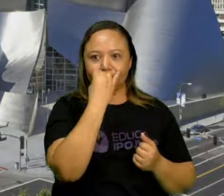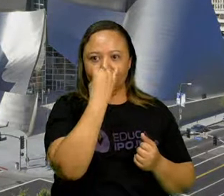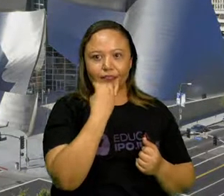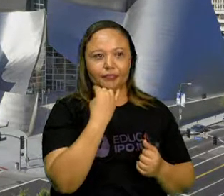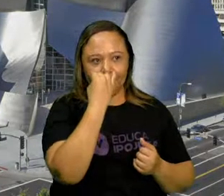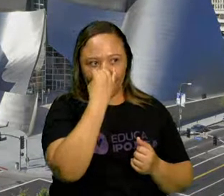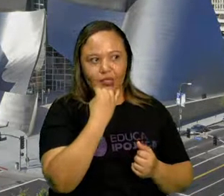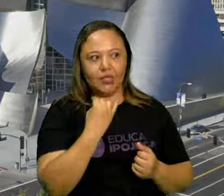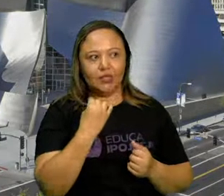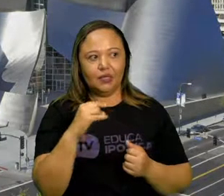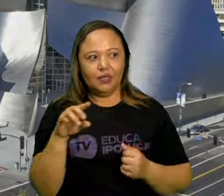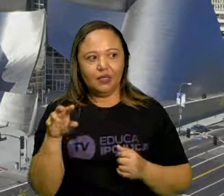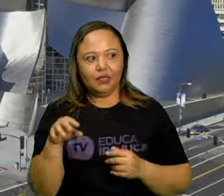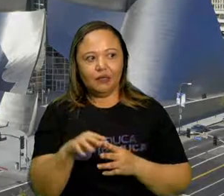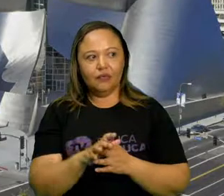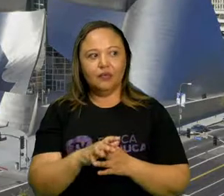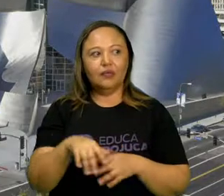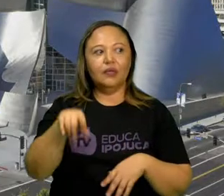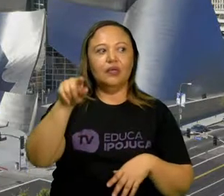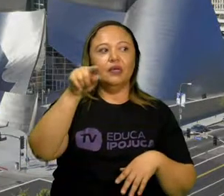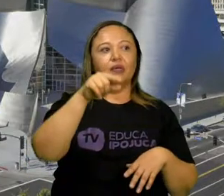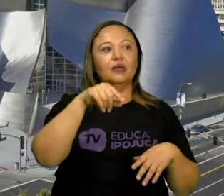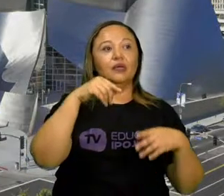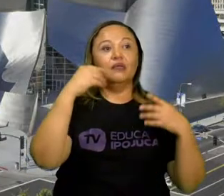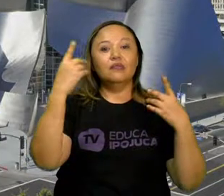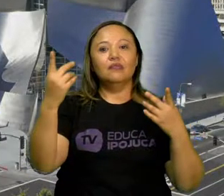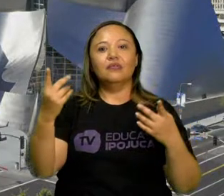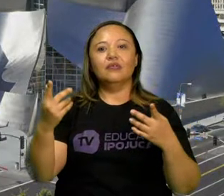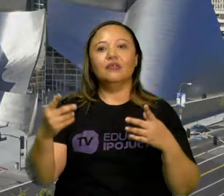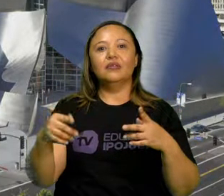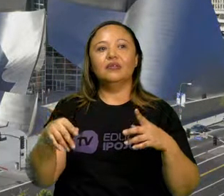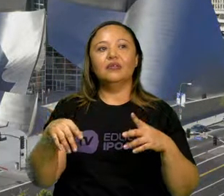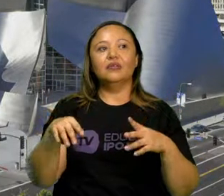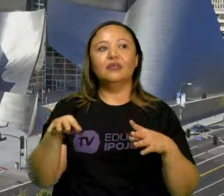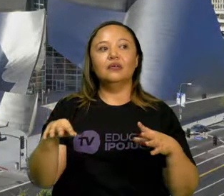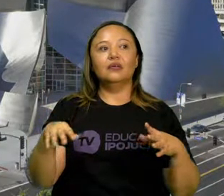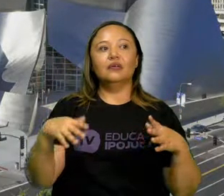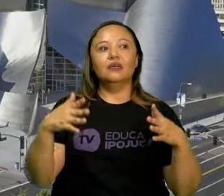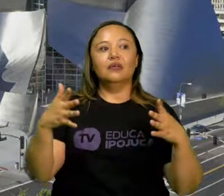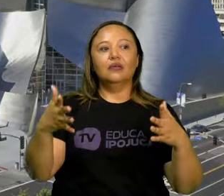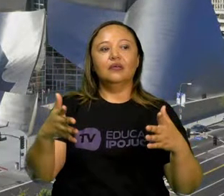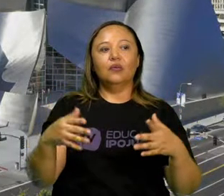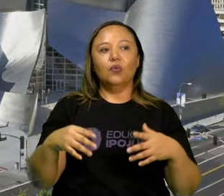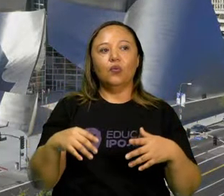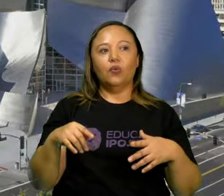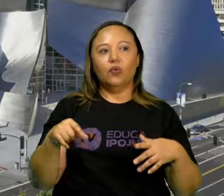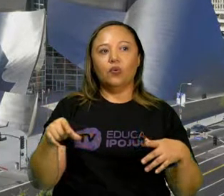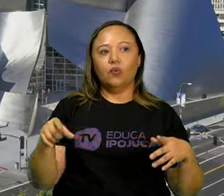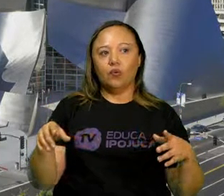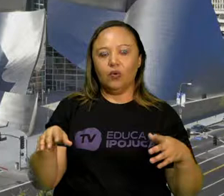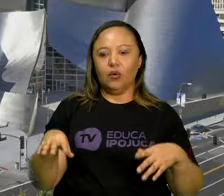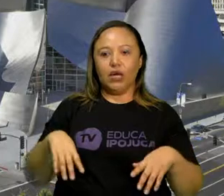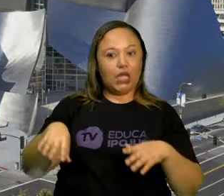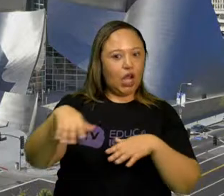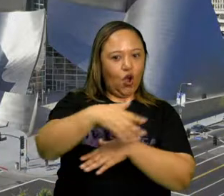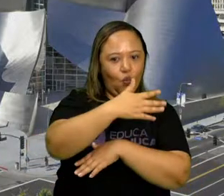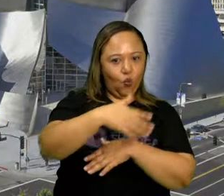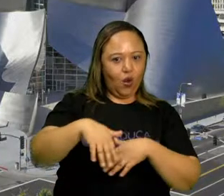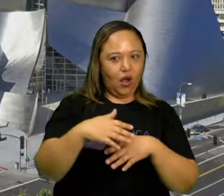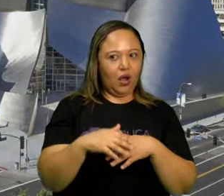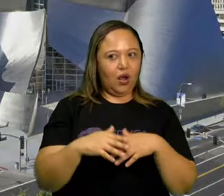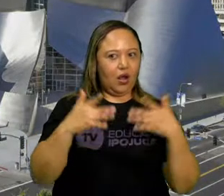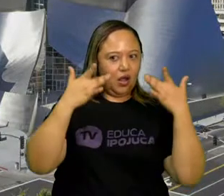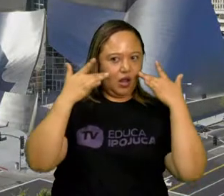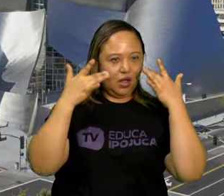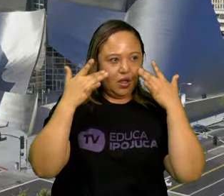grupo de São Paulo. E eles fazem performances que são intervenções na rua, né? E